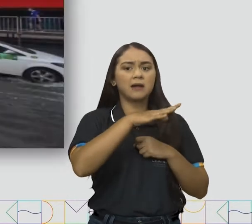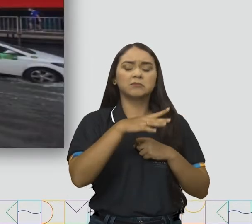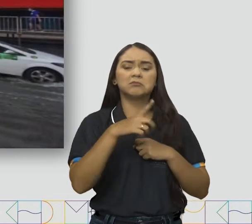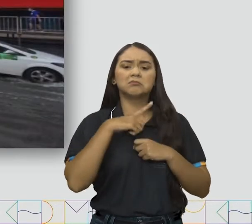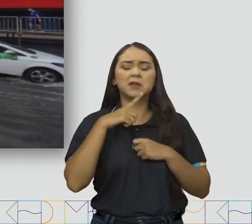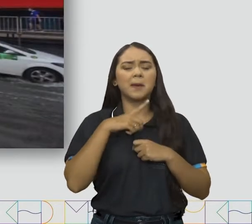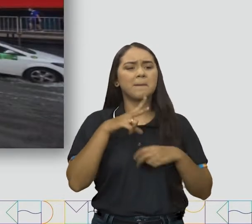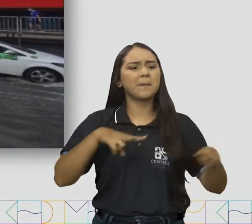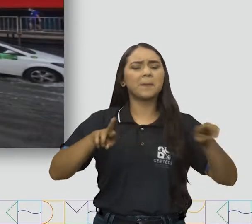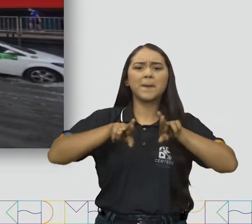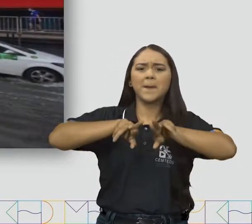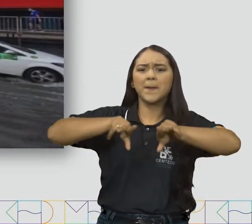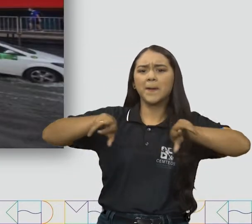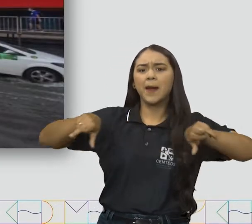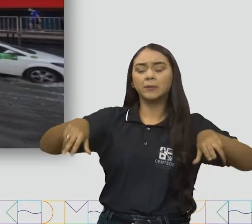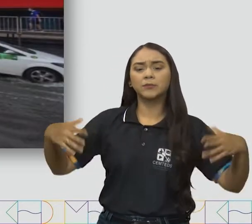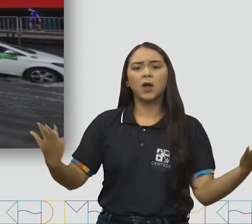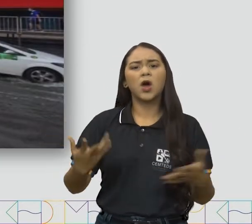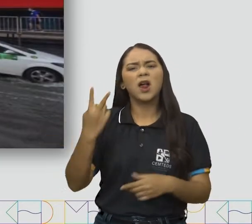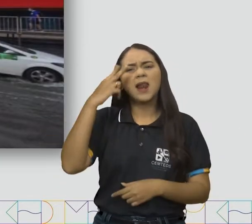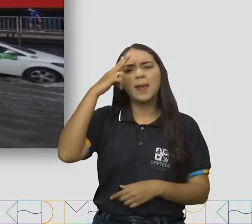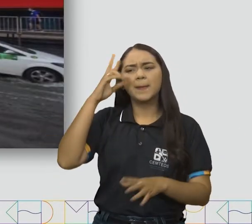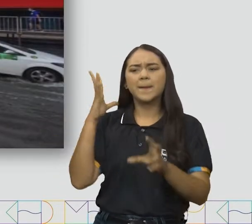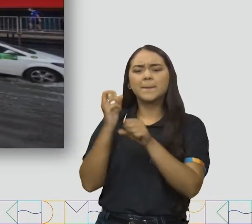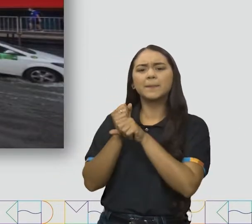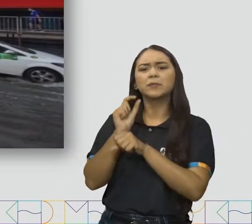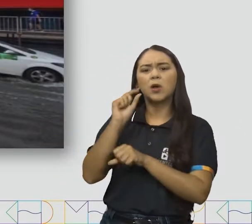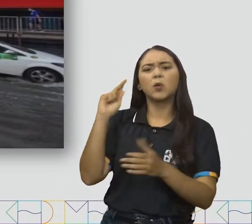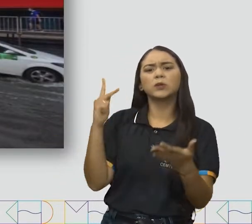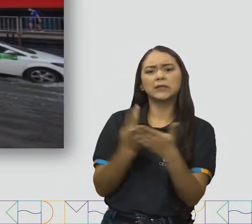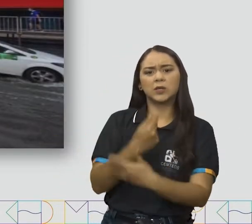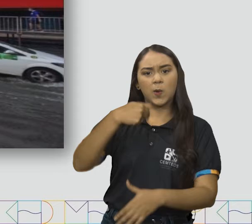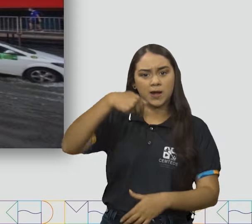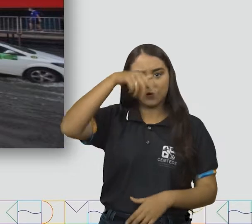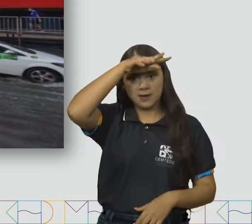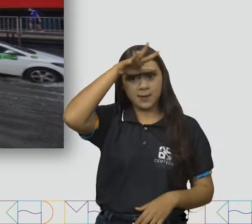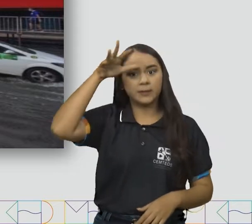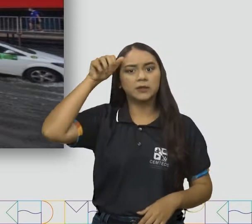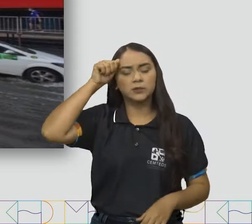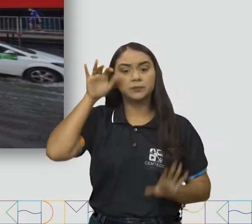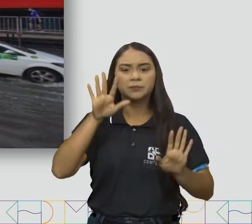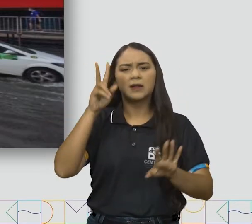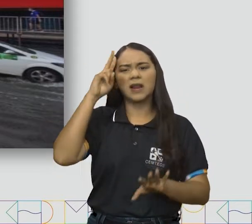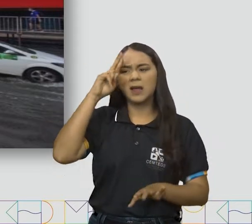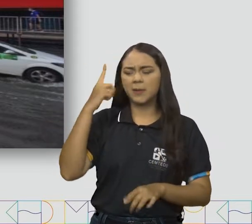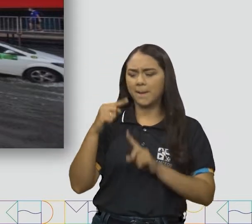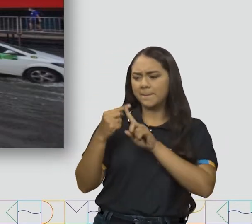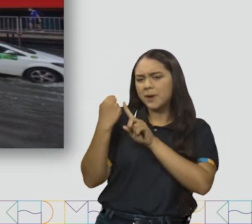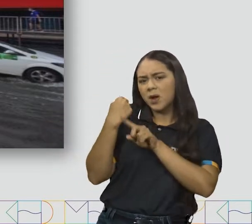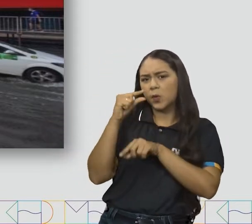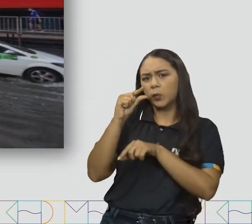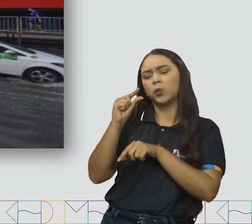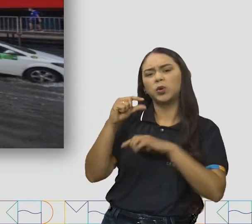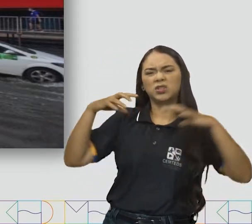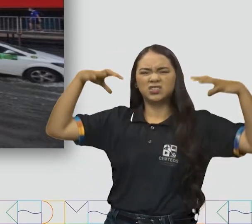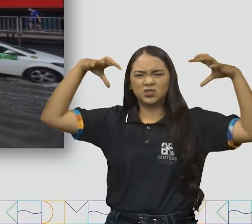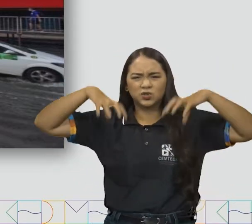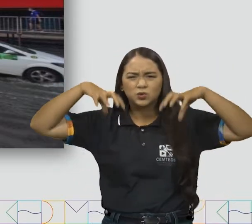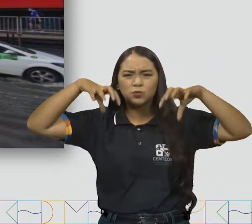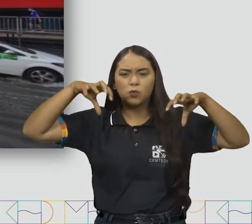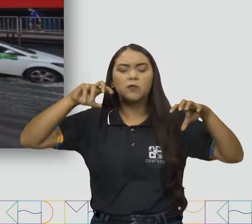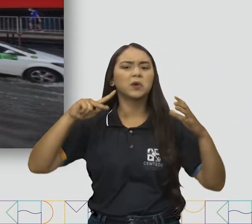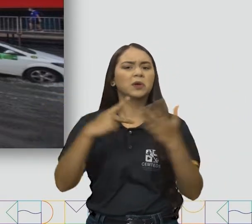dinâmico. Vamos relembrar um fato especificamente aqui do Amazonas. Nessa última estação chuvosa, como observamos na